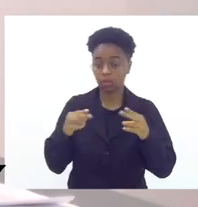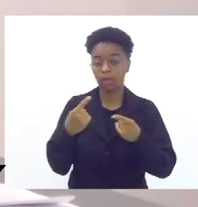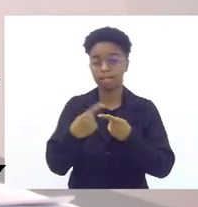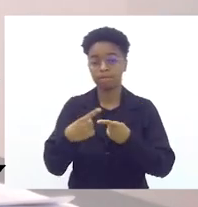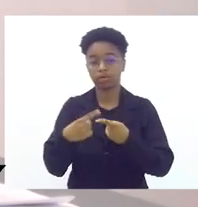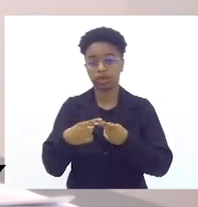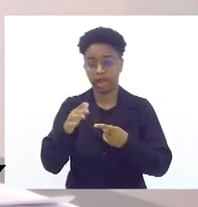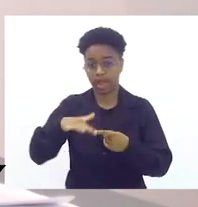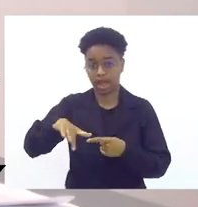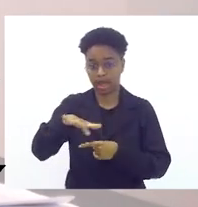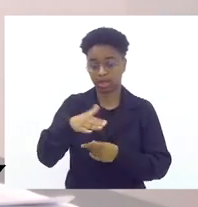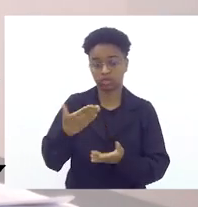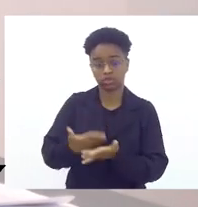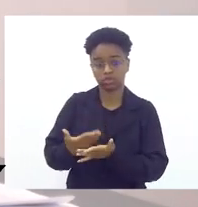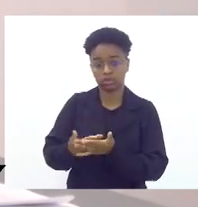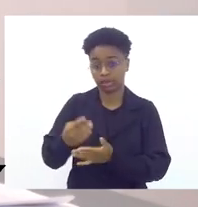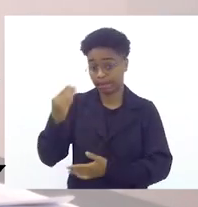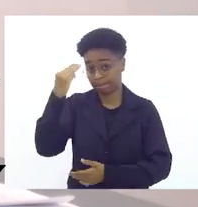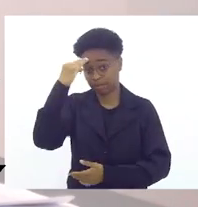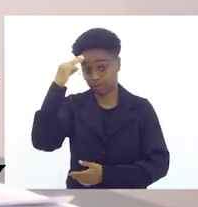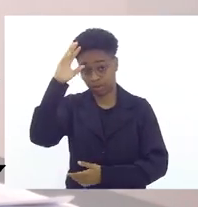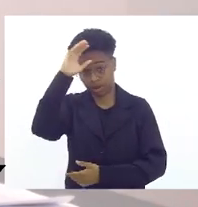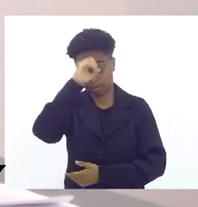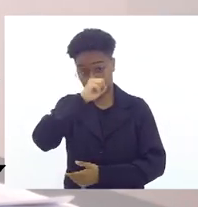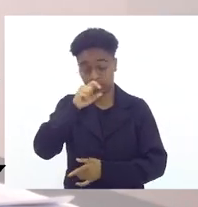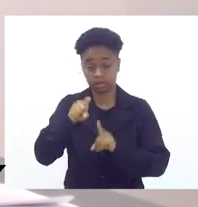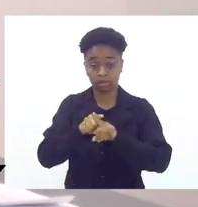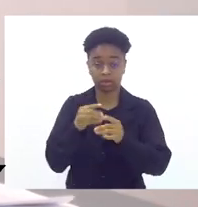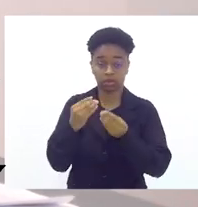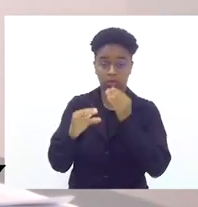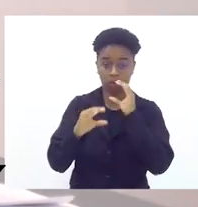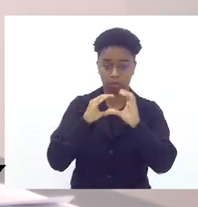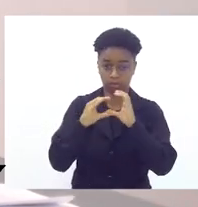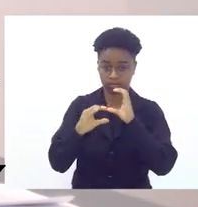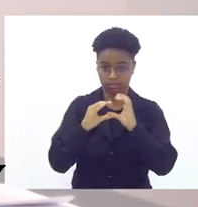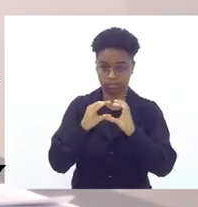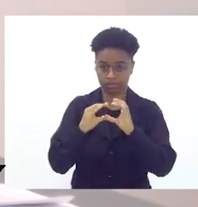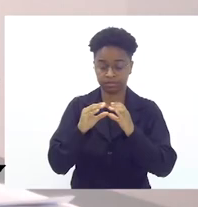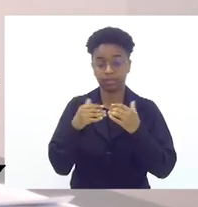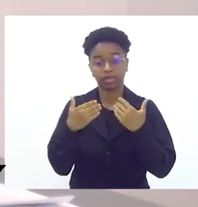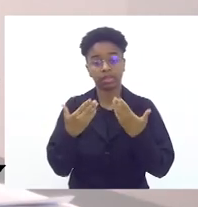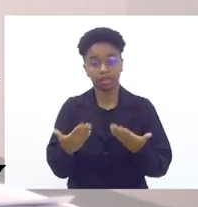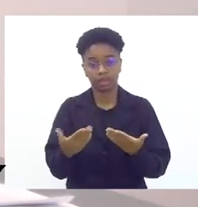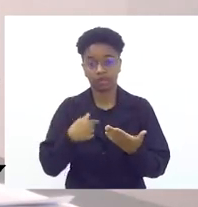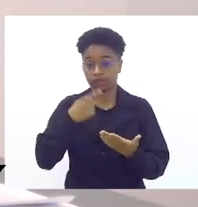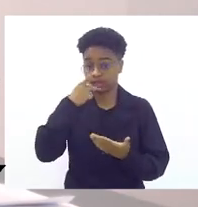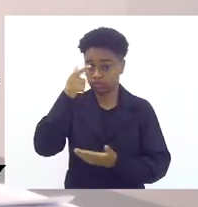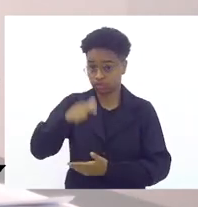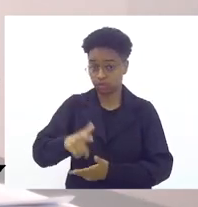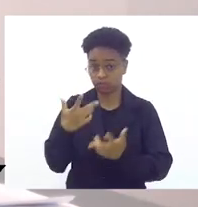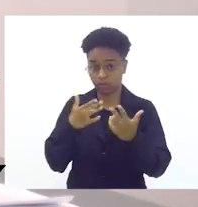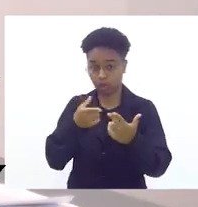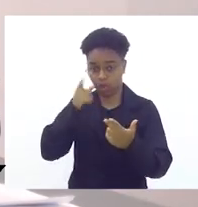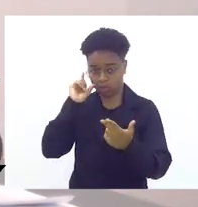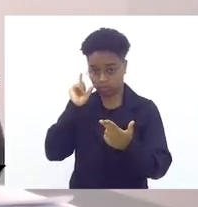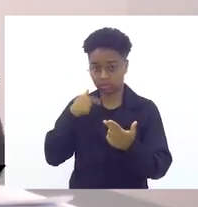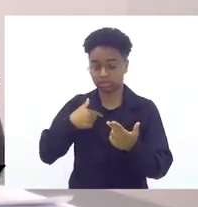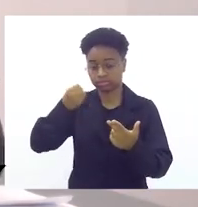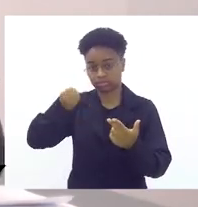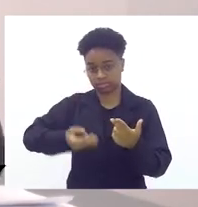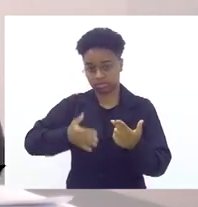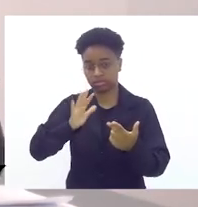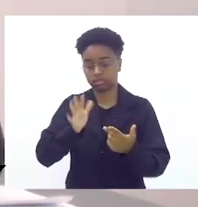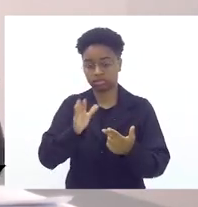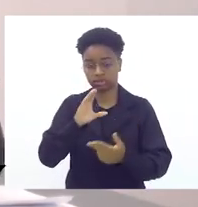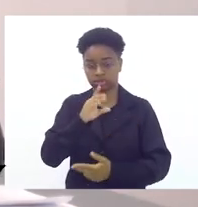conhecimento que estuda memória aprendizagem e comunicação então repetindo o que eu falei ontem lá na CPI